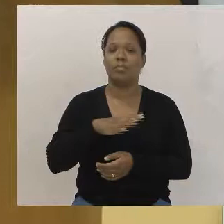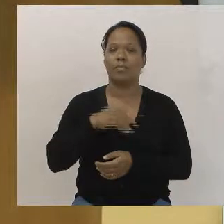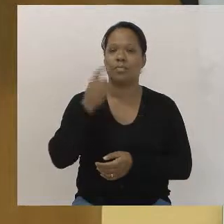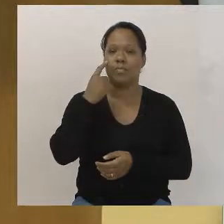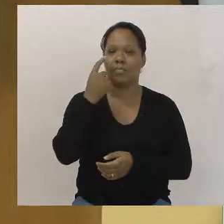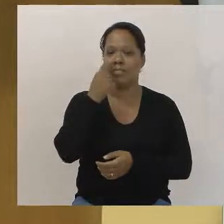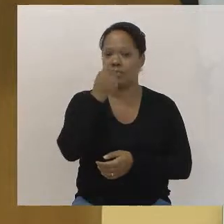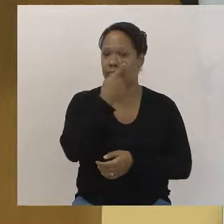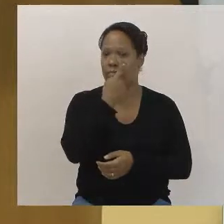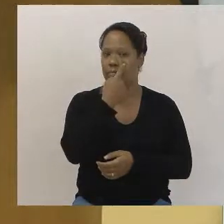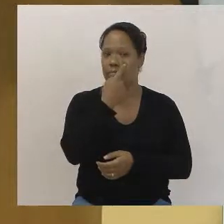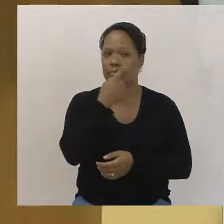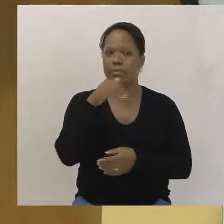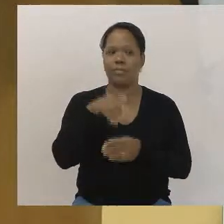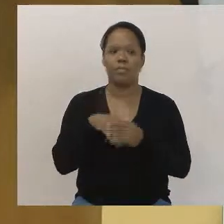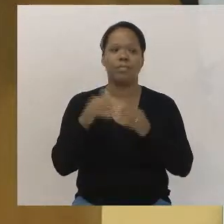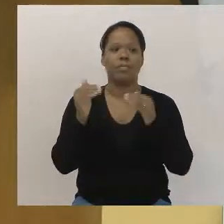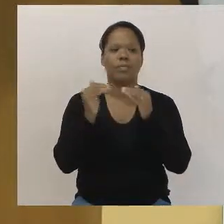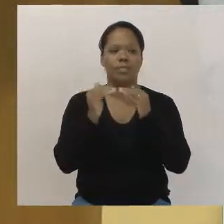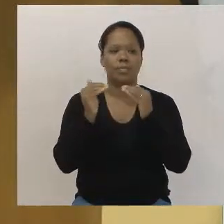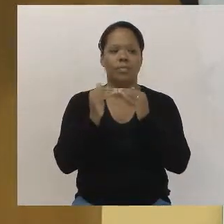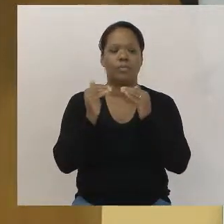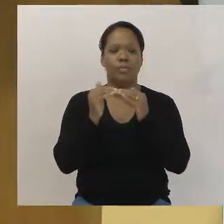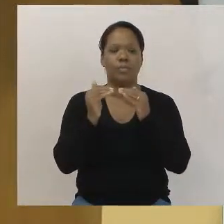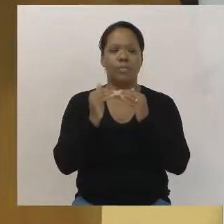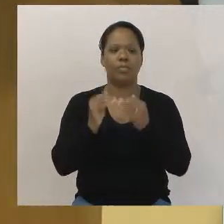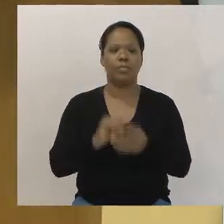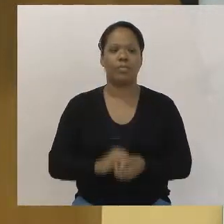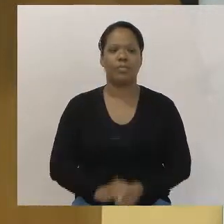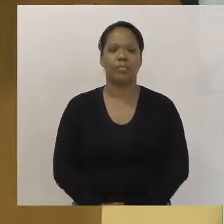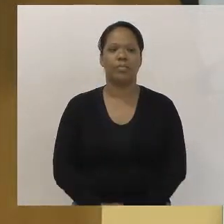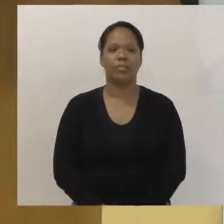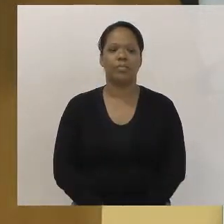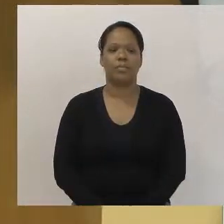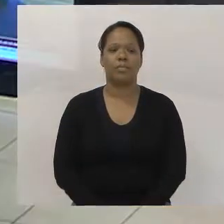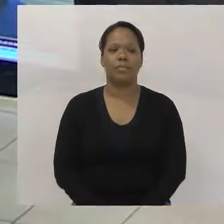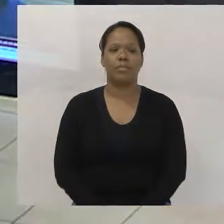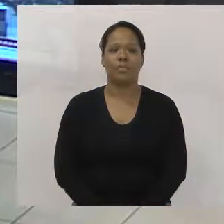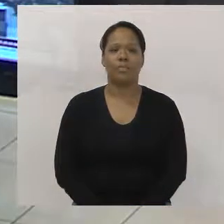meu voto é favorável esse projeto aqui